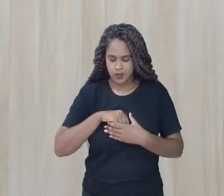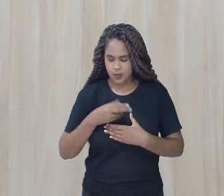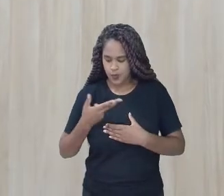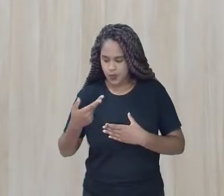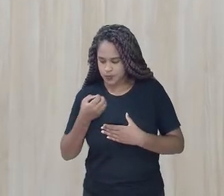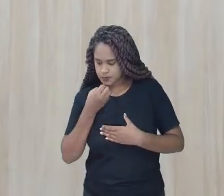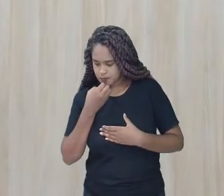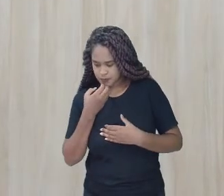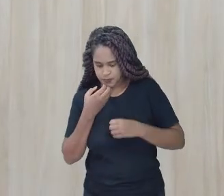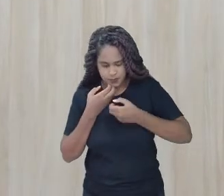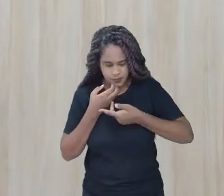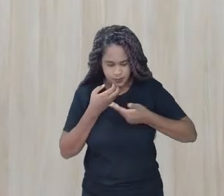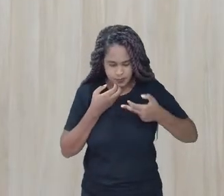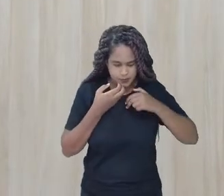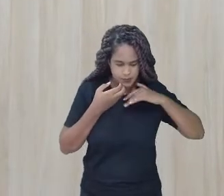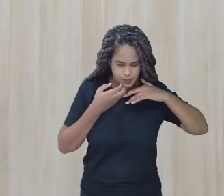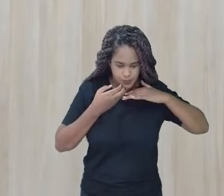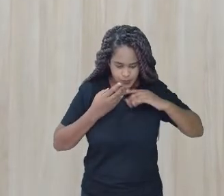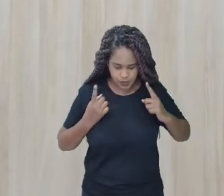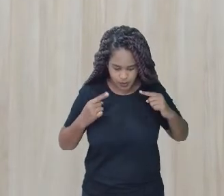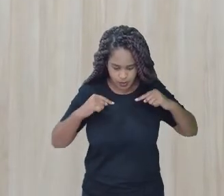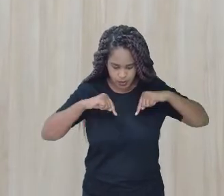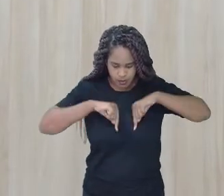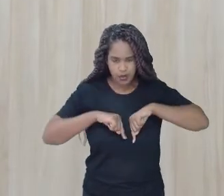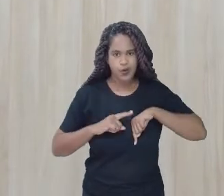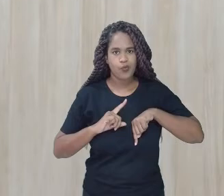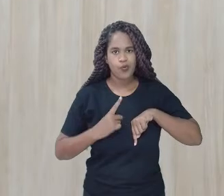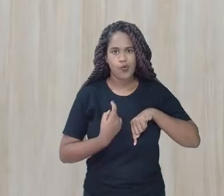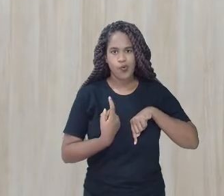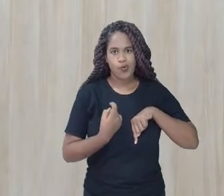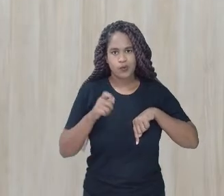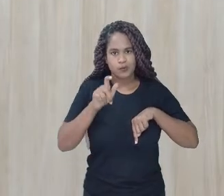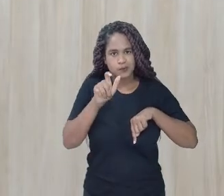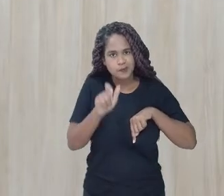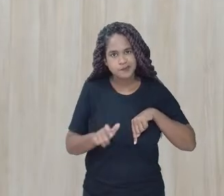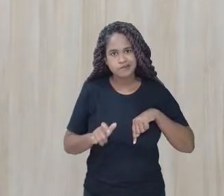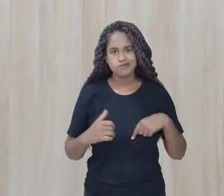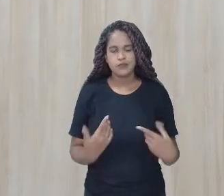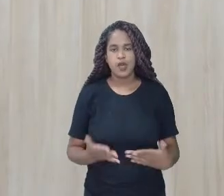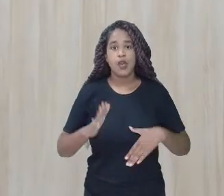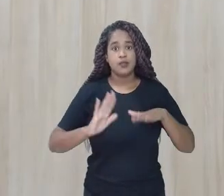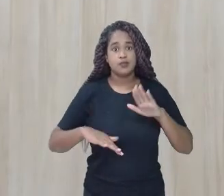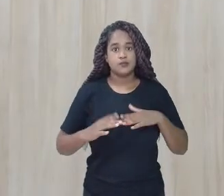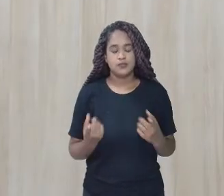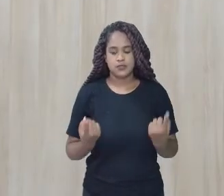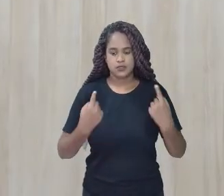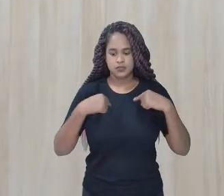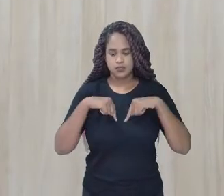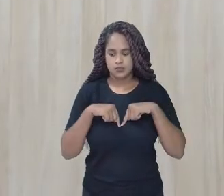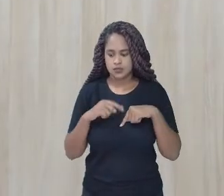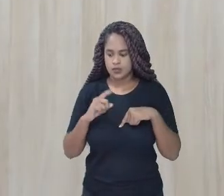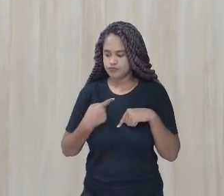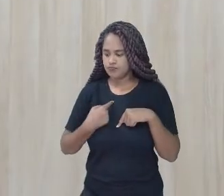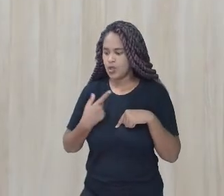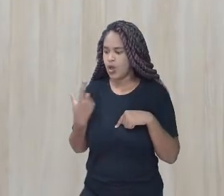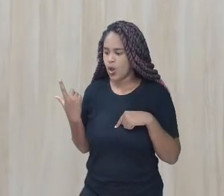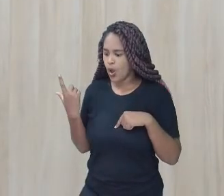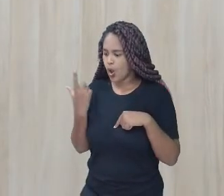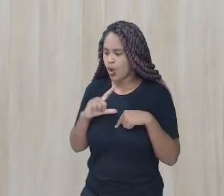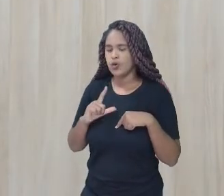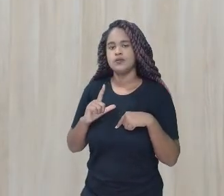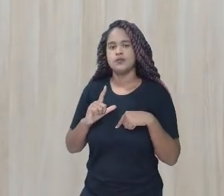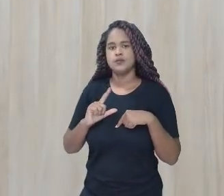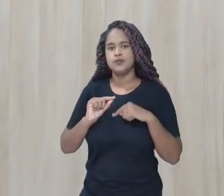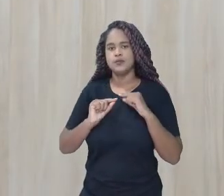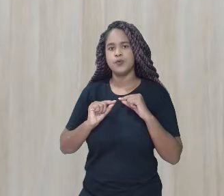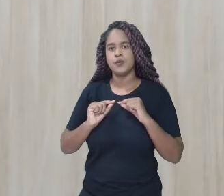estão coabitando aí uma mesma pessoa. Então, às vezes, a gente tem momentos de extrema lucidez, em que a gente age com base